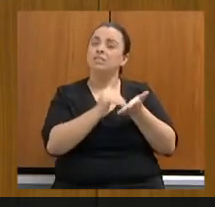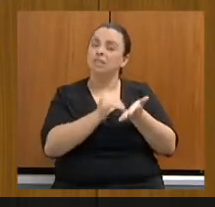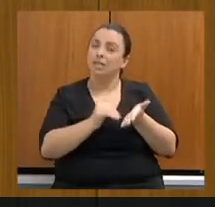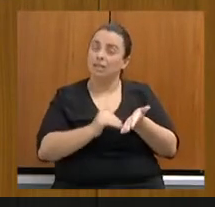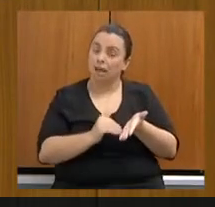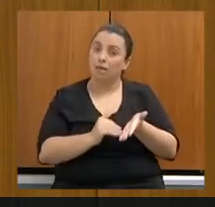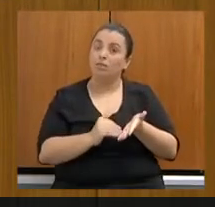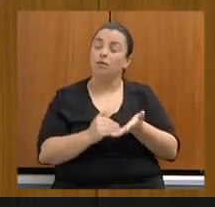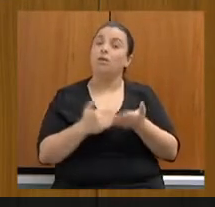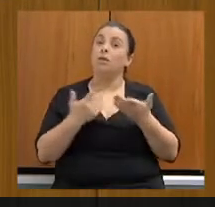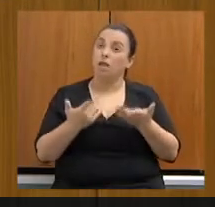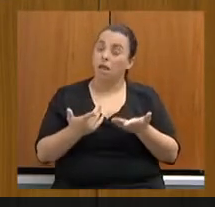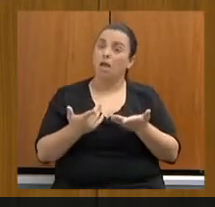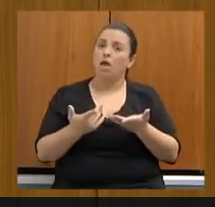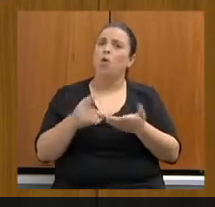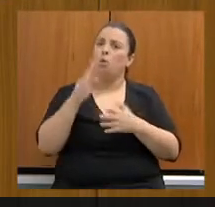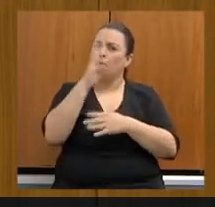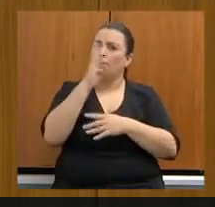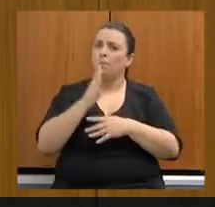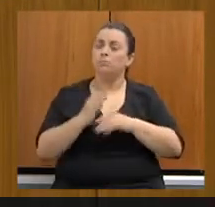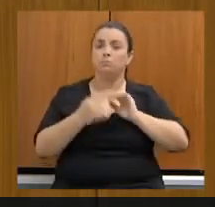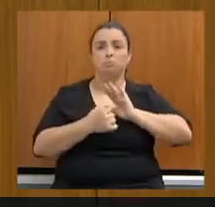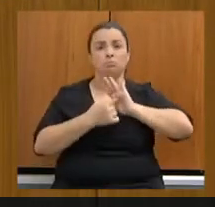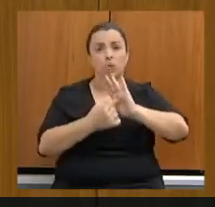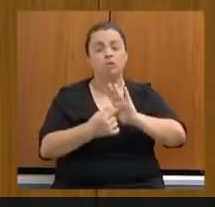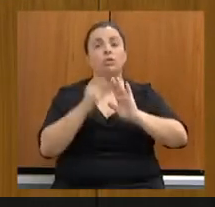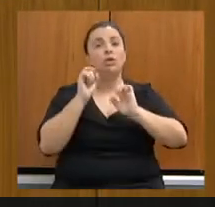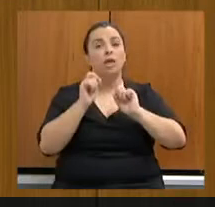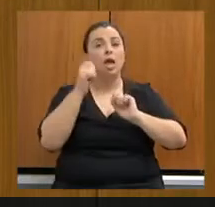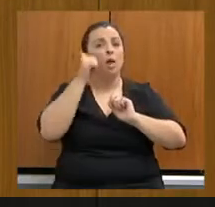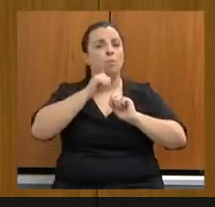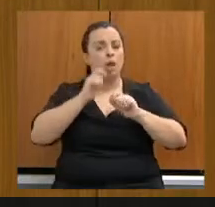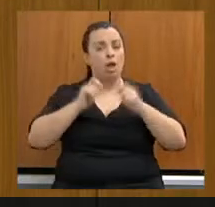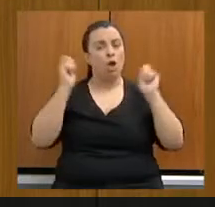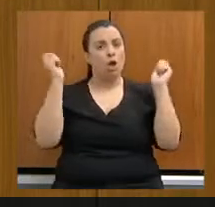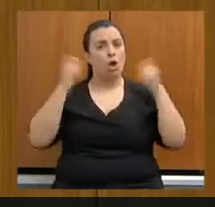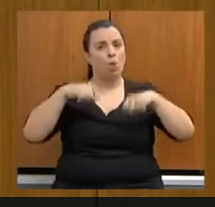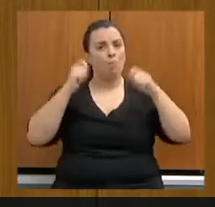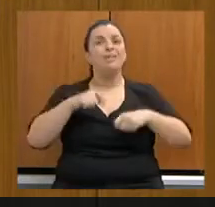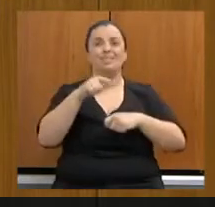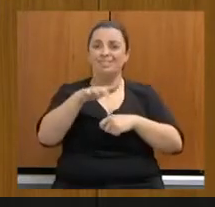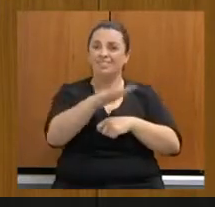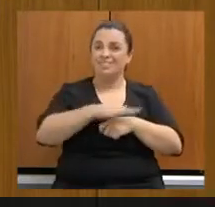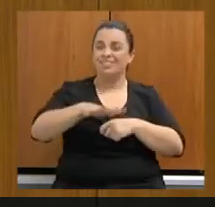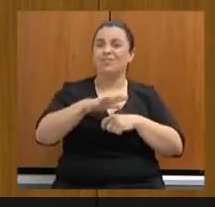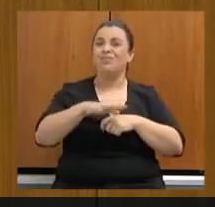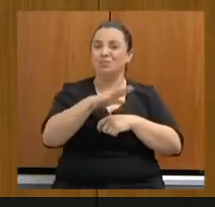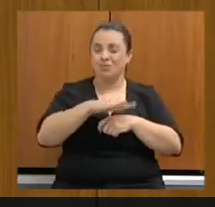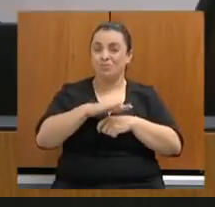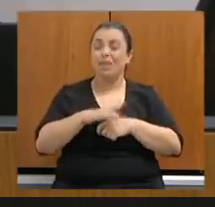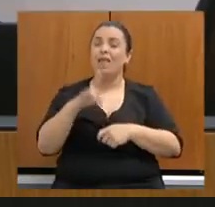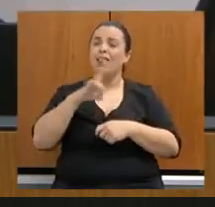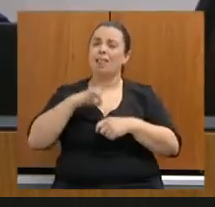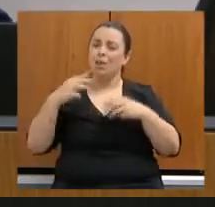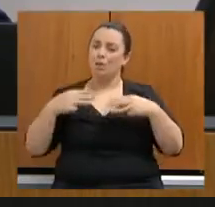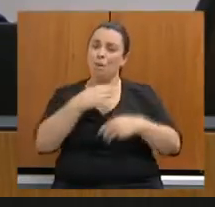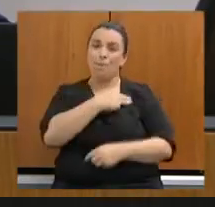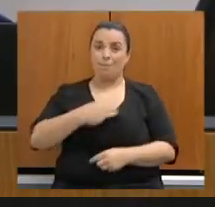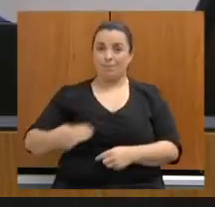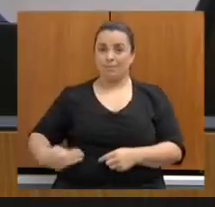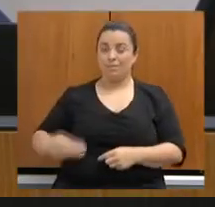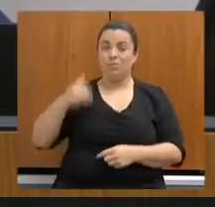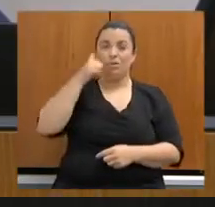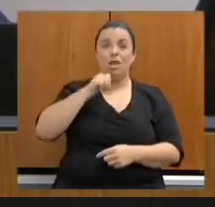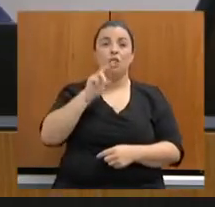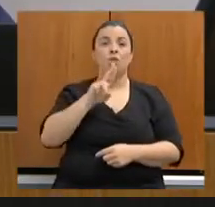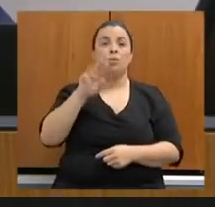demonstração muito grande da competência da mulher neste setor nós temos uma ministra Tereza Cristina que